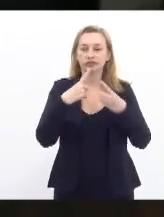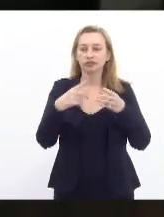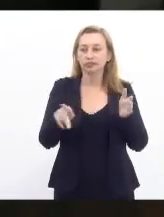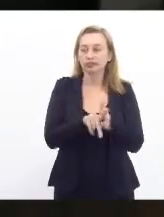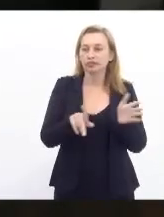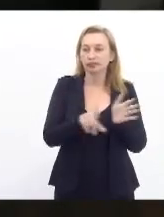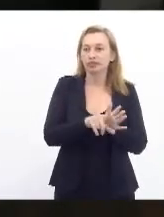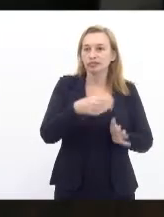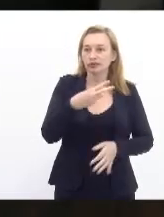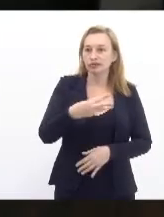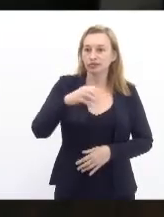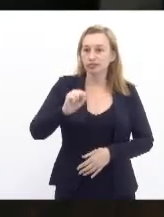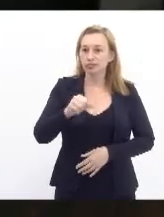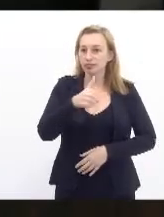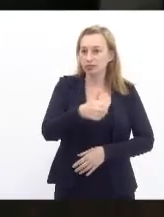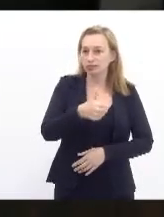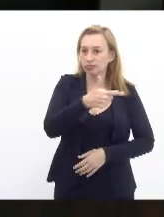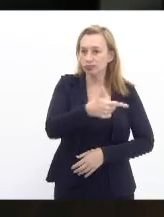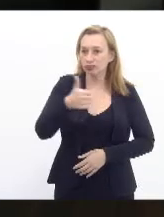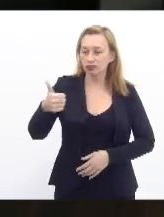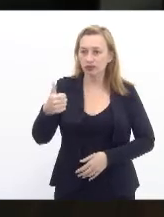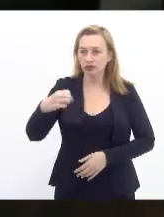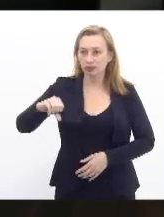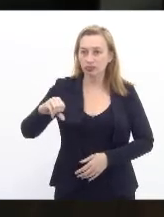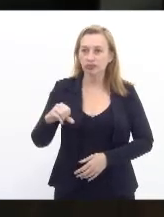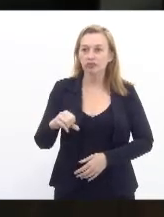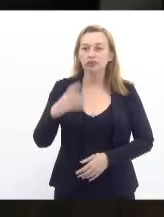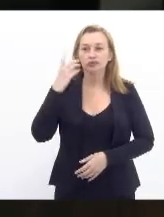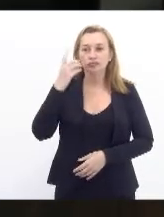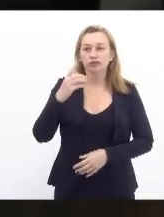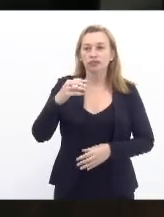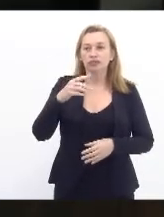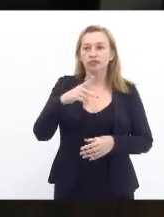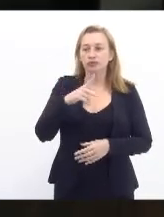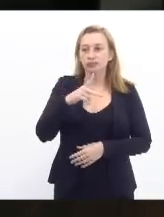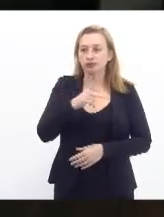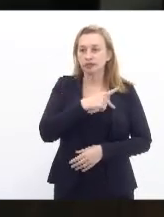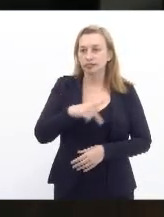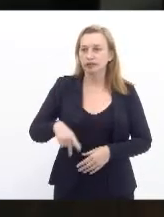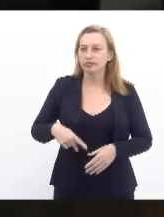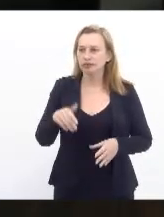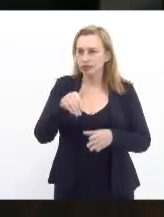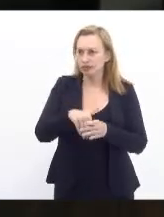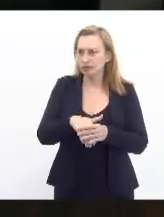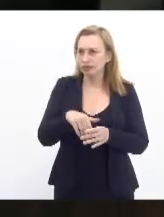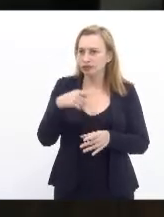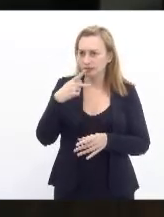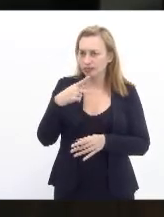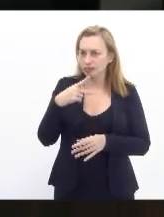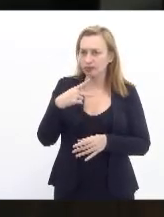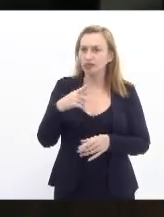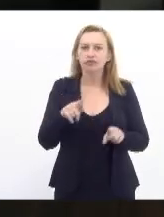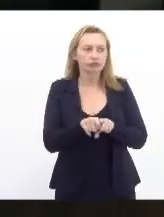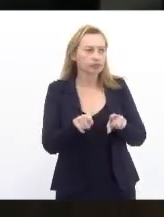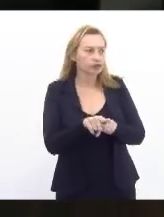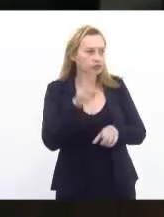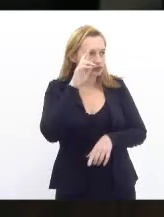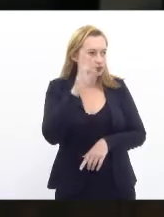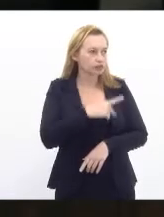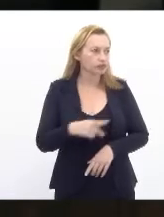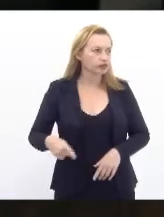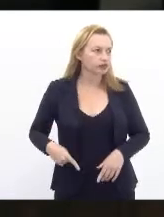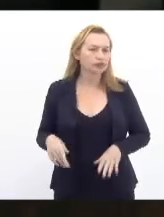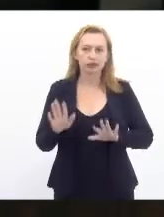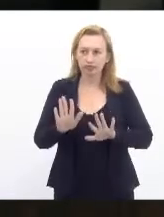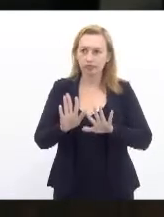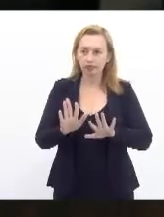lei 388/2019. Presidente. Eu queria declarar o voto no projeto. Ao final, pode ser, por favor? Para declarar também ao final, senhor presidente. Então, são